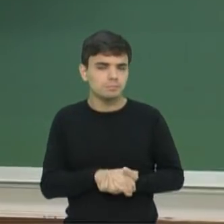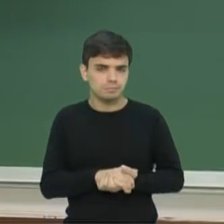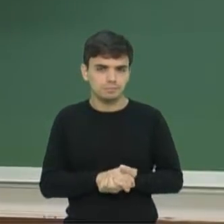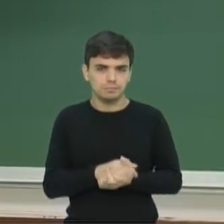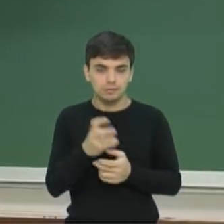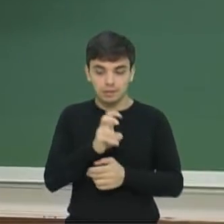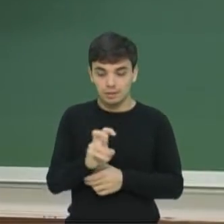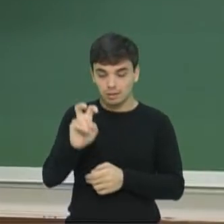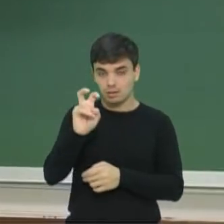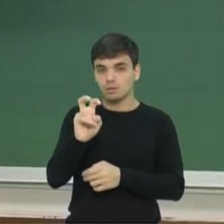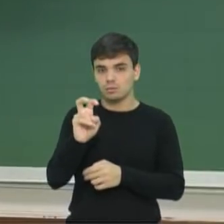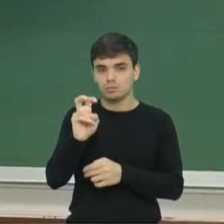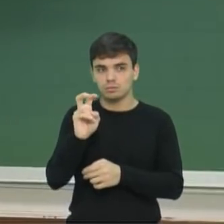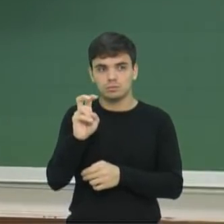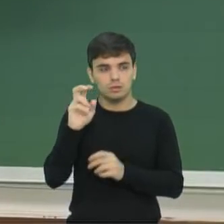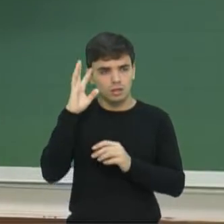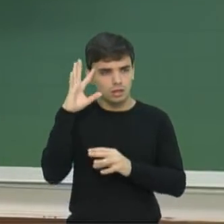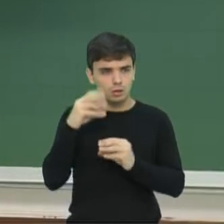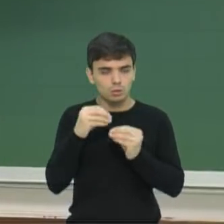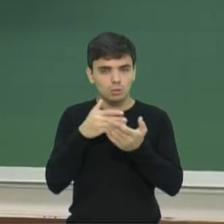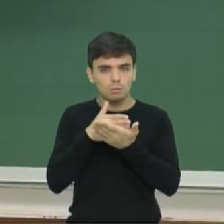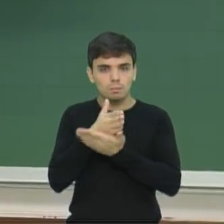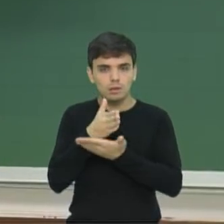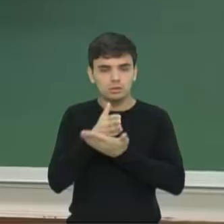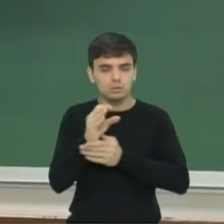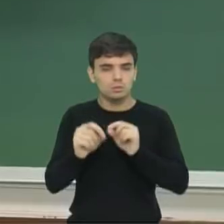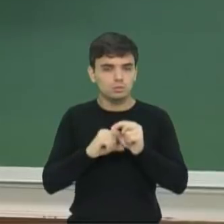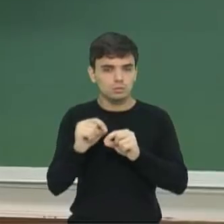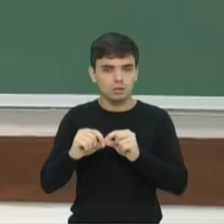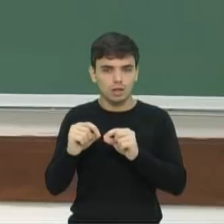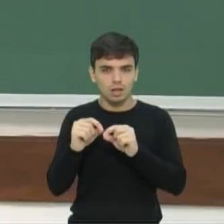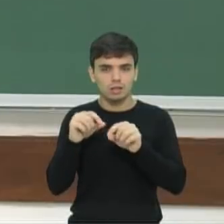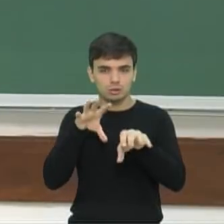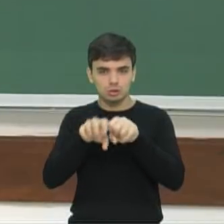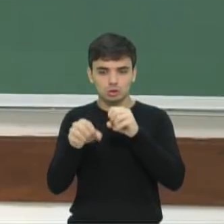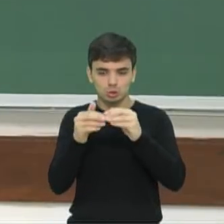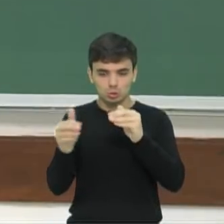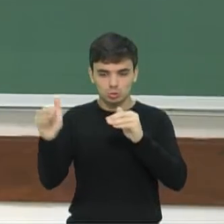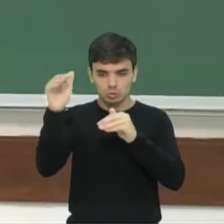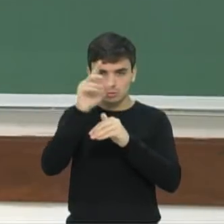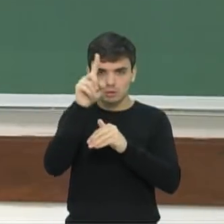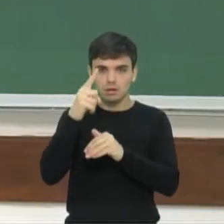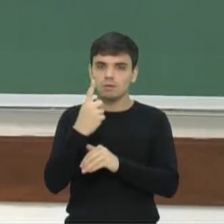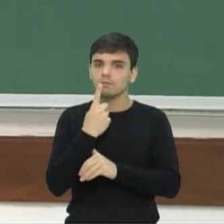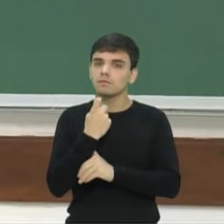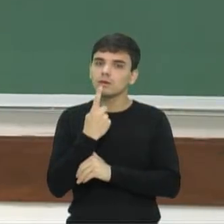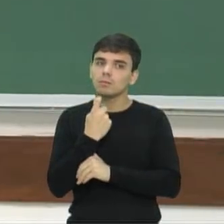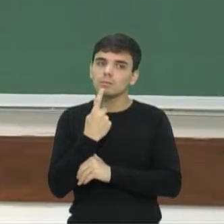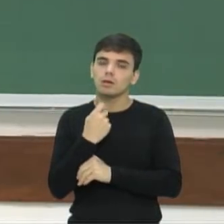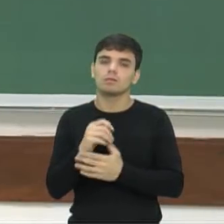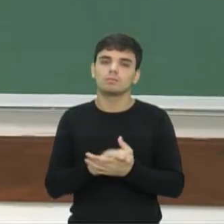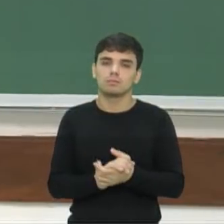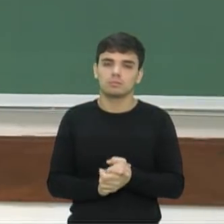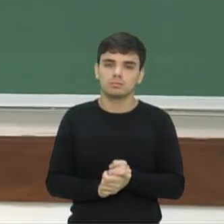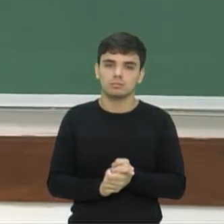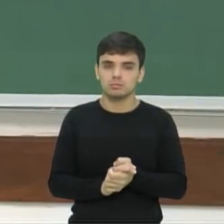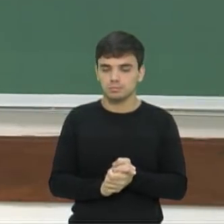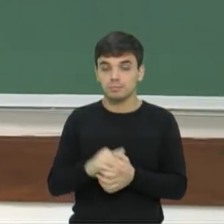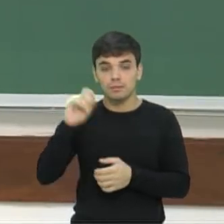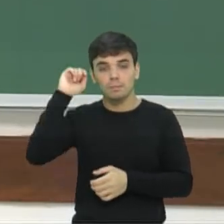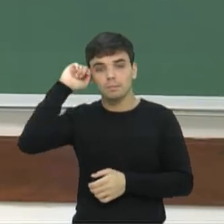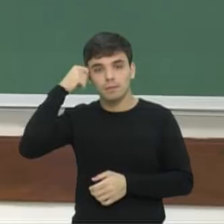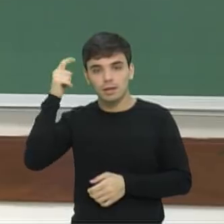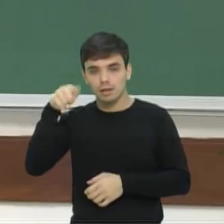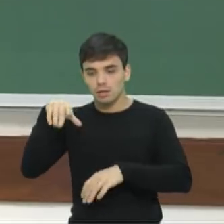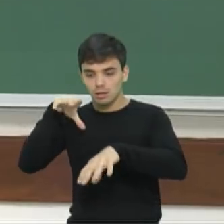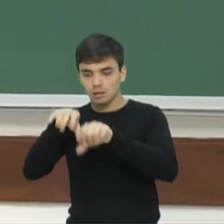é a faixa graduada, nós entramos na graduação superior, que daí é a faixa vermelha. Então, a preta são para os graduados, que são 5